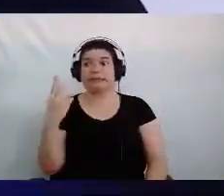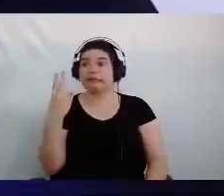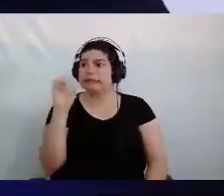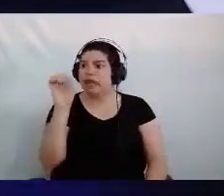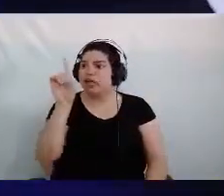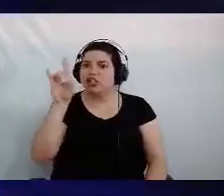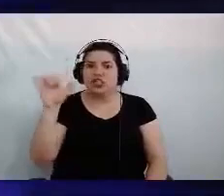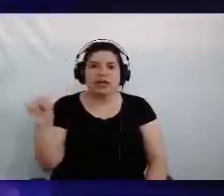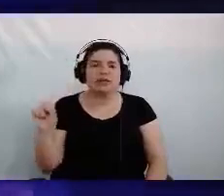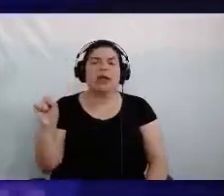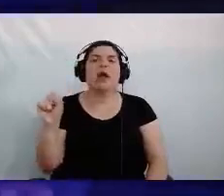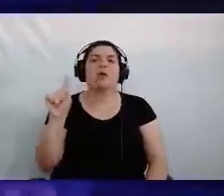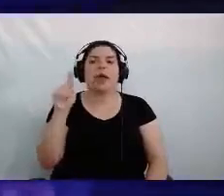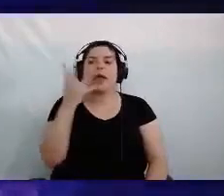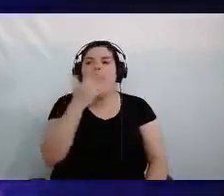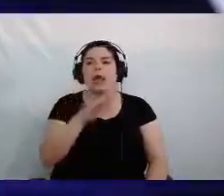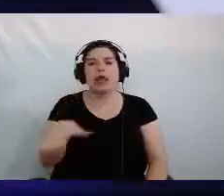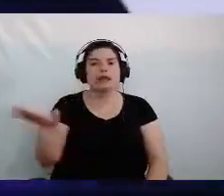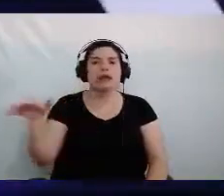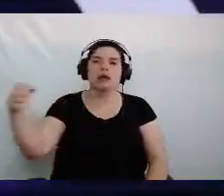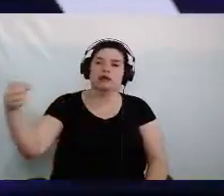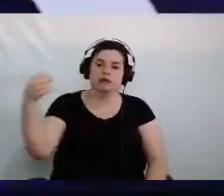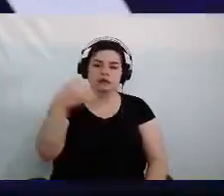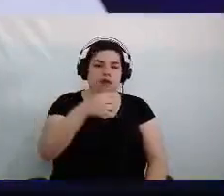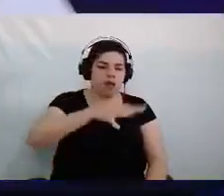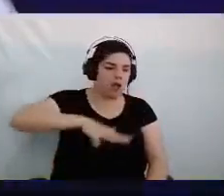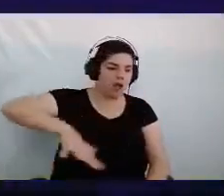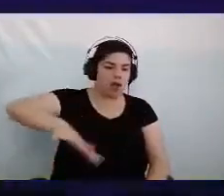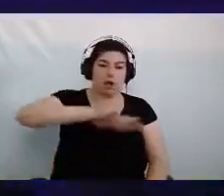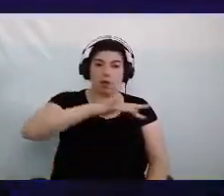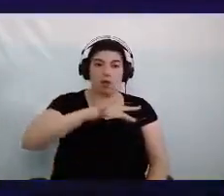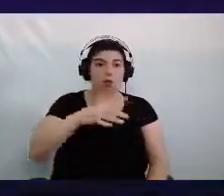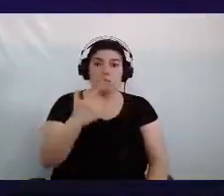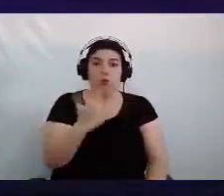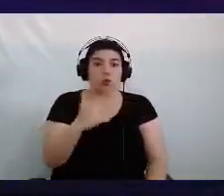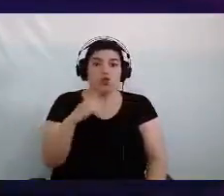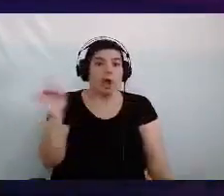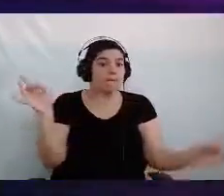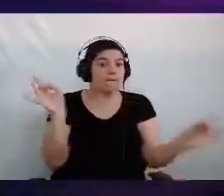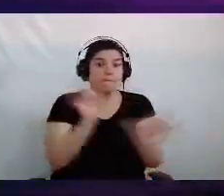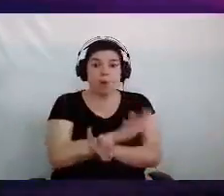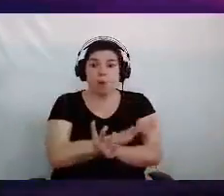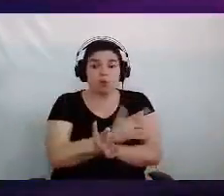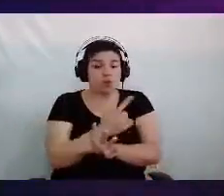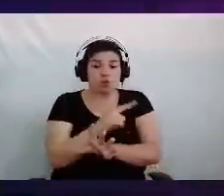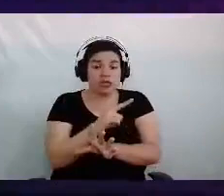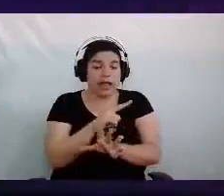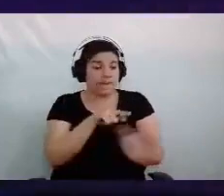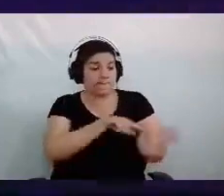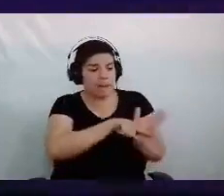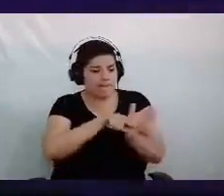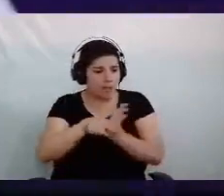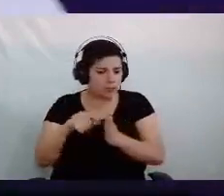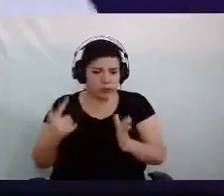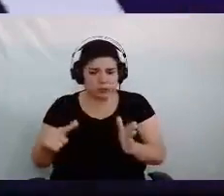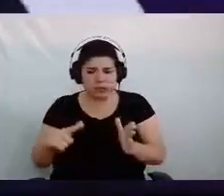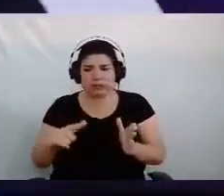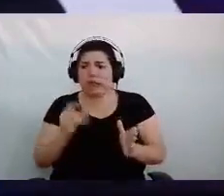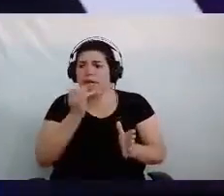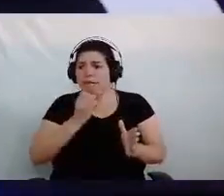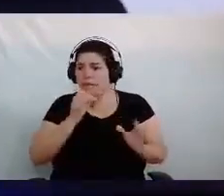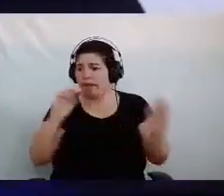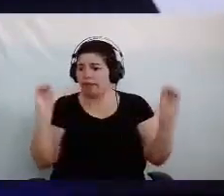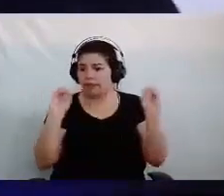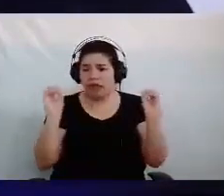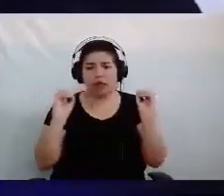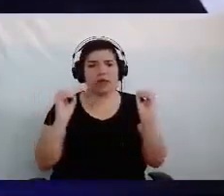colocando crianças numa área de que a gente não tinha tudo pronto, não tinha mapeado, não tinha prototipado, a equipe não